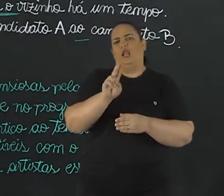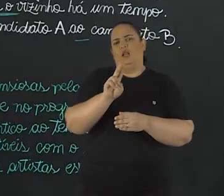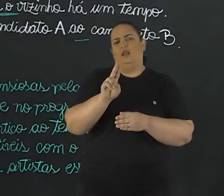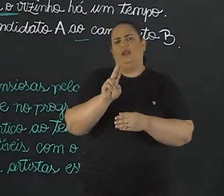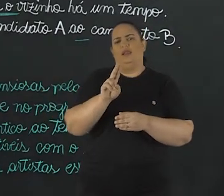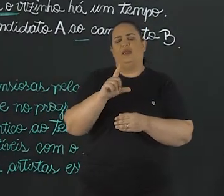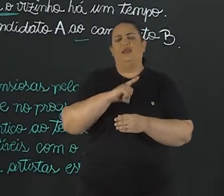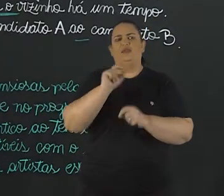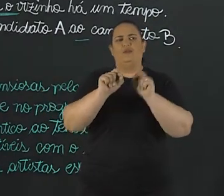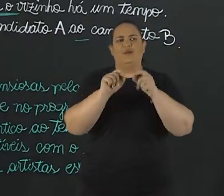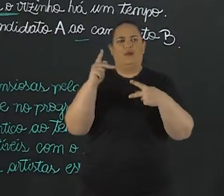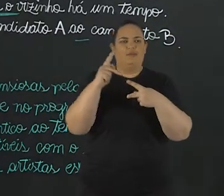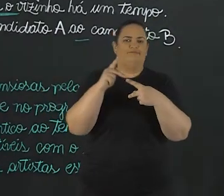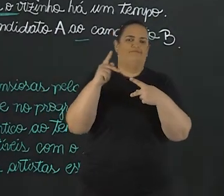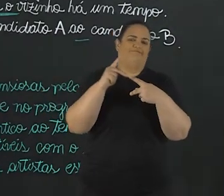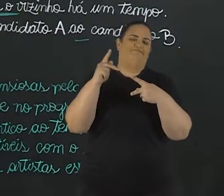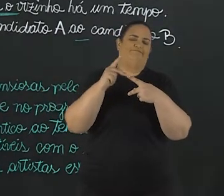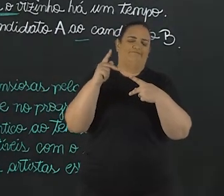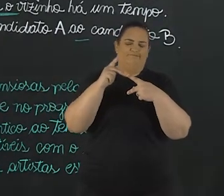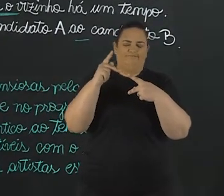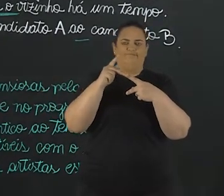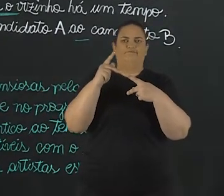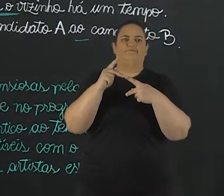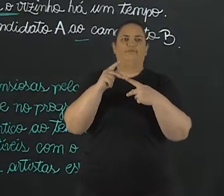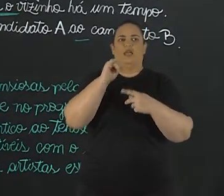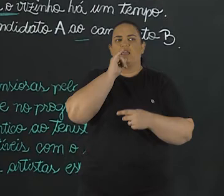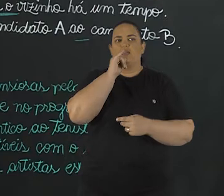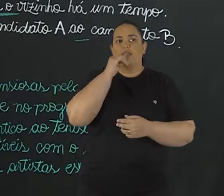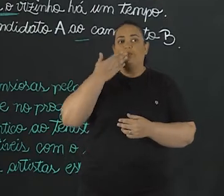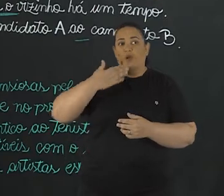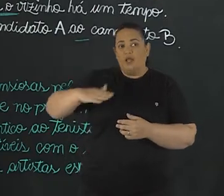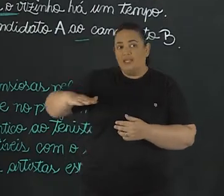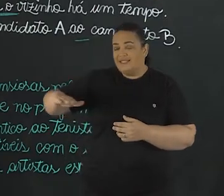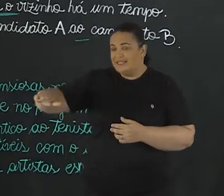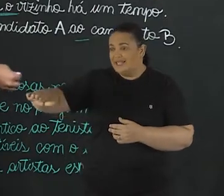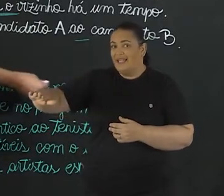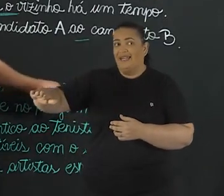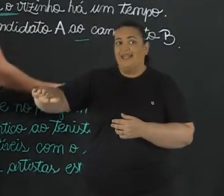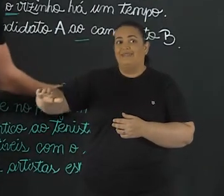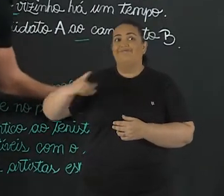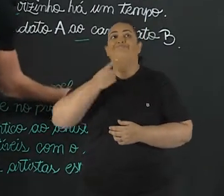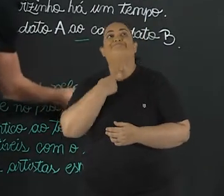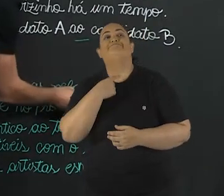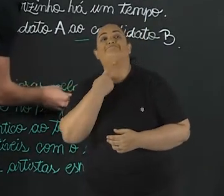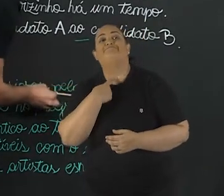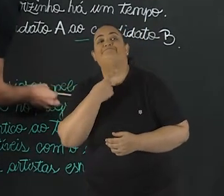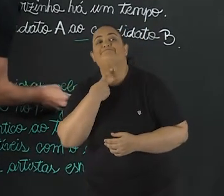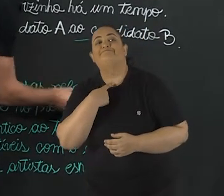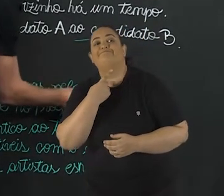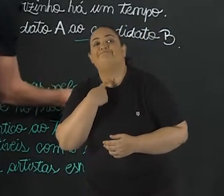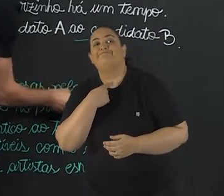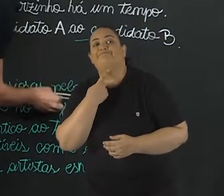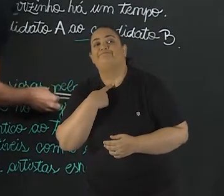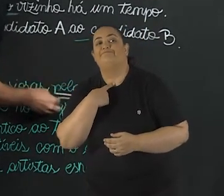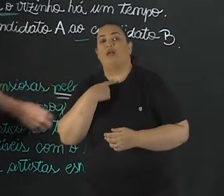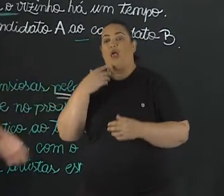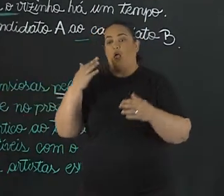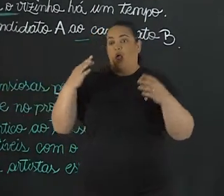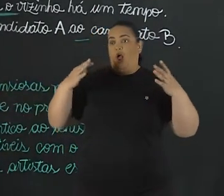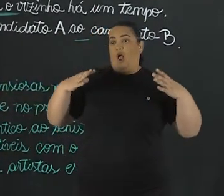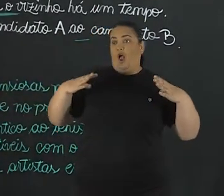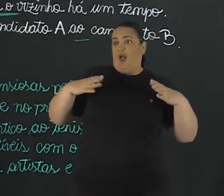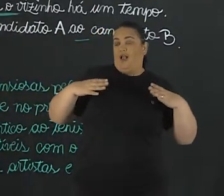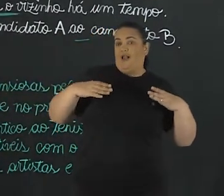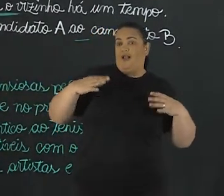meio de uma preposição. Então, as crianças estão ansiosas pelas férias. Quem está ansiosa por